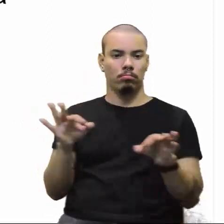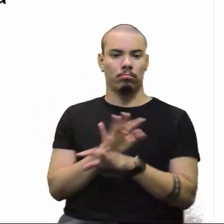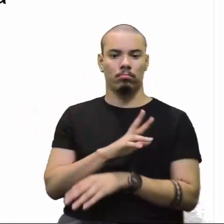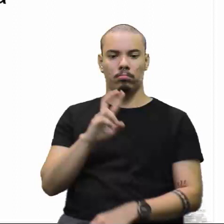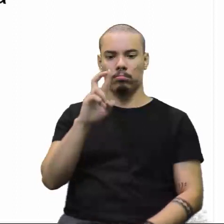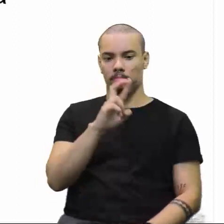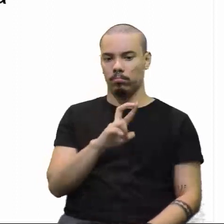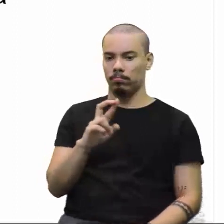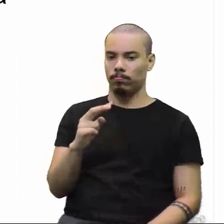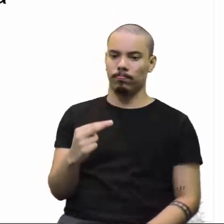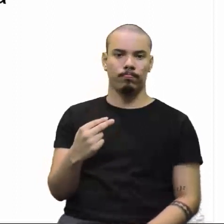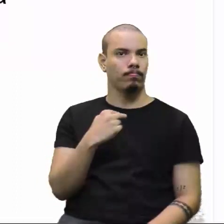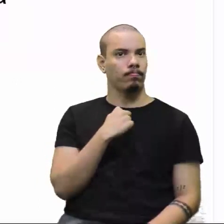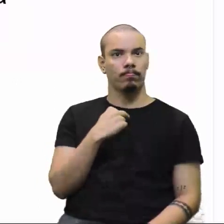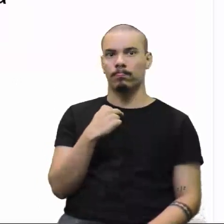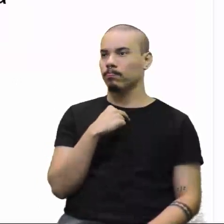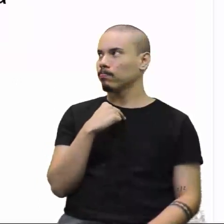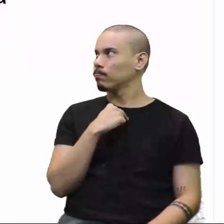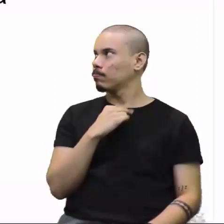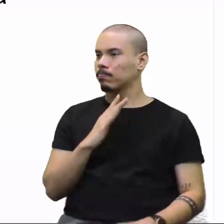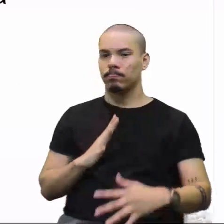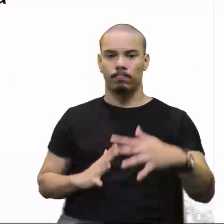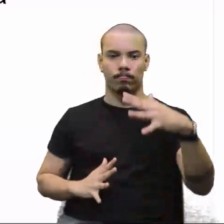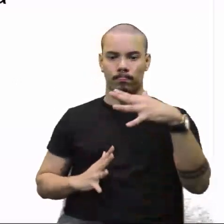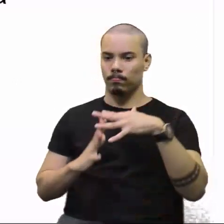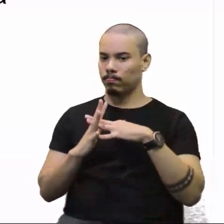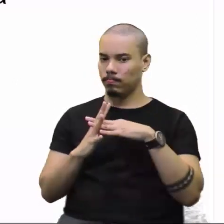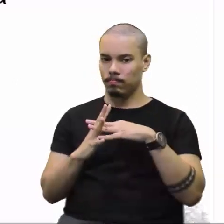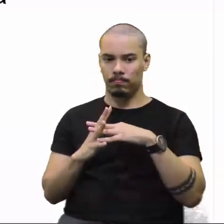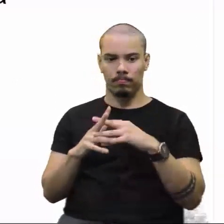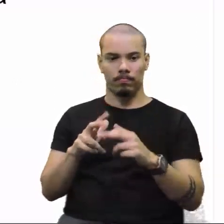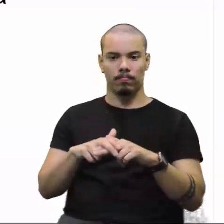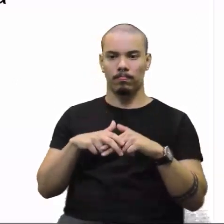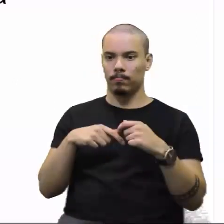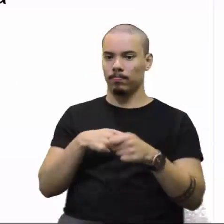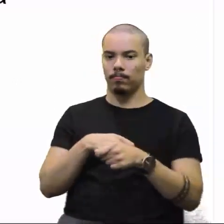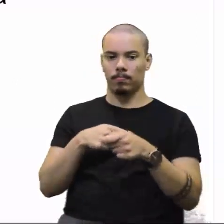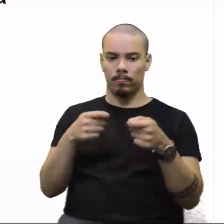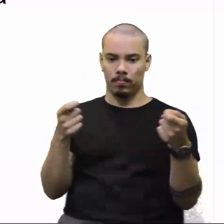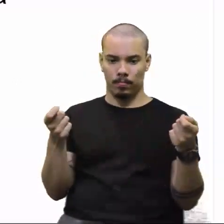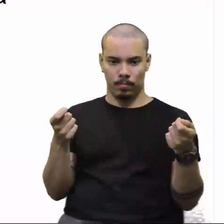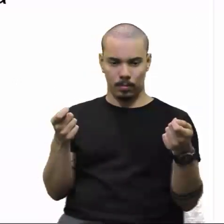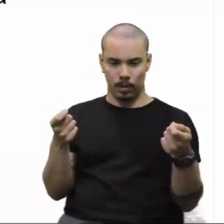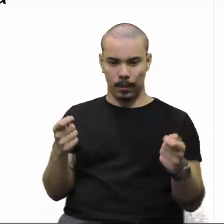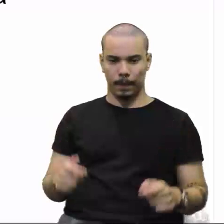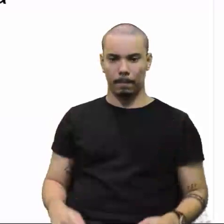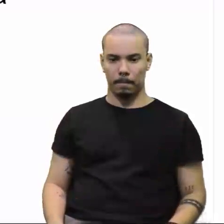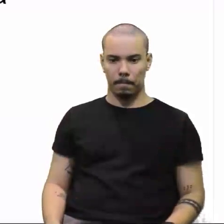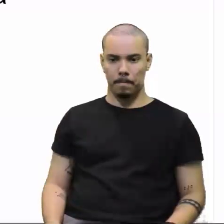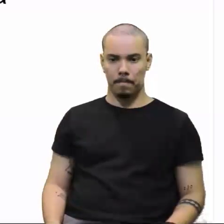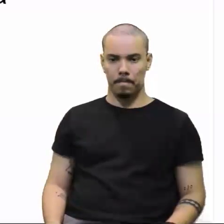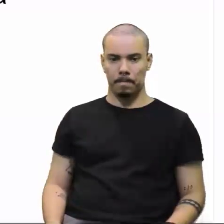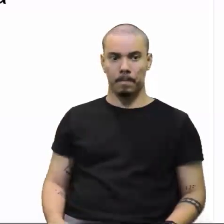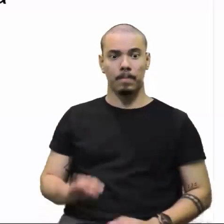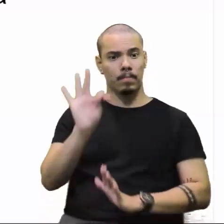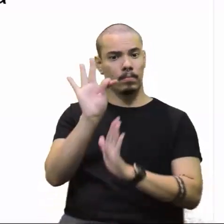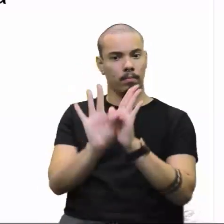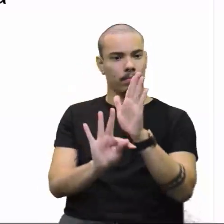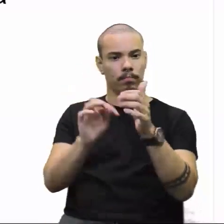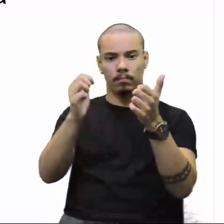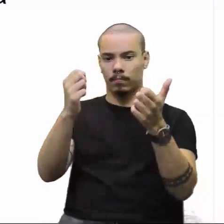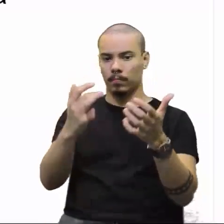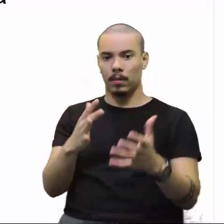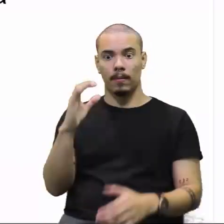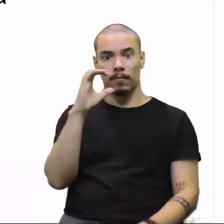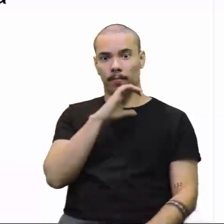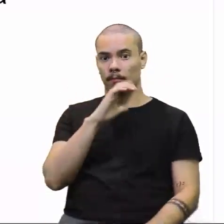que não pode ultrapassar a velocidade da luz, né? Independente. Lá em cima já diz, né? No próprio texto, a velocidade é a